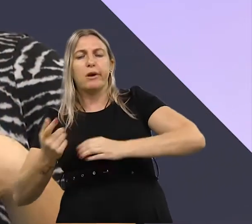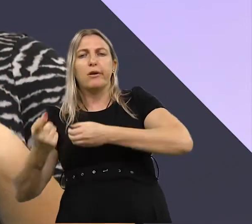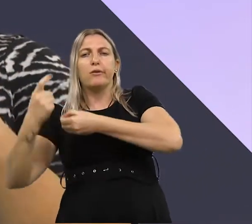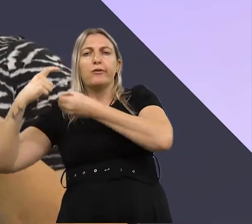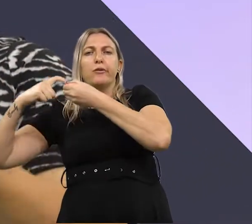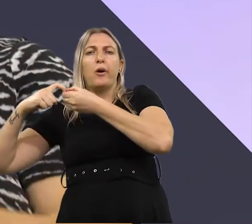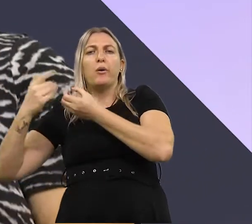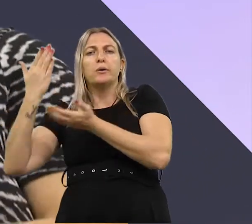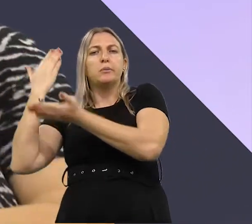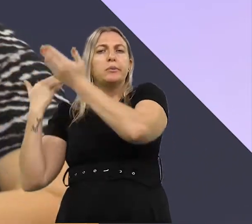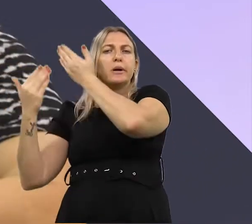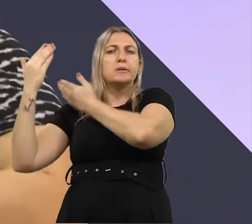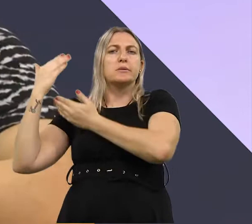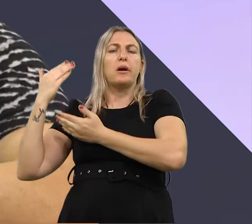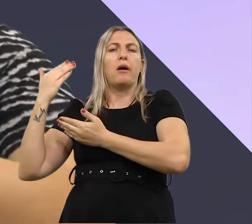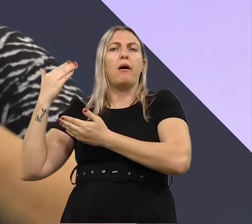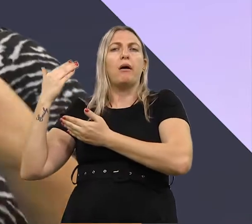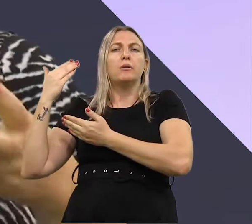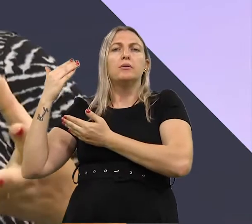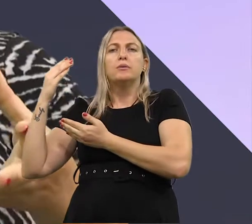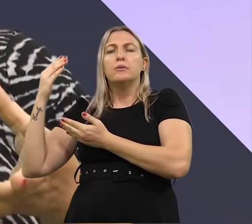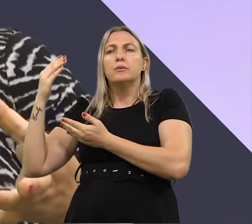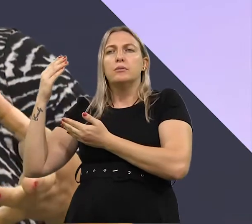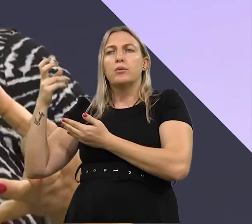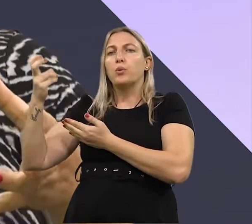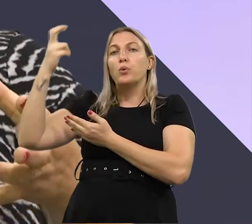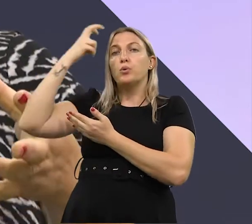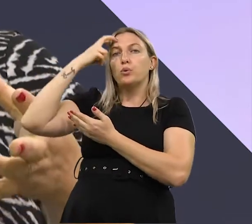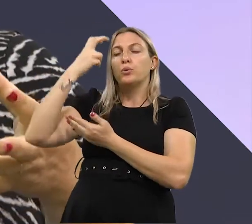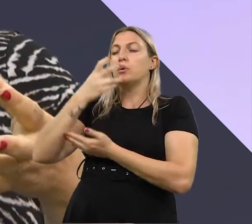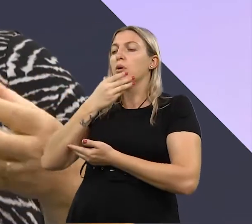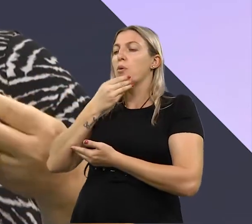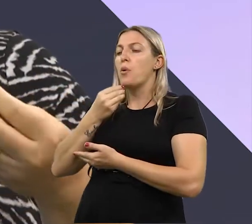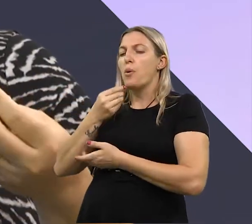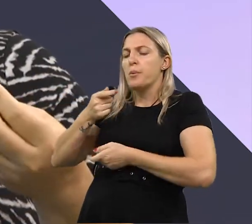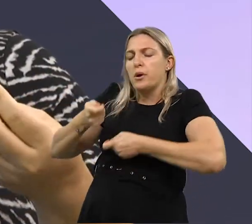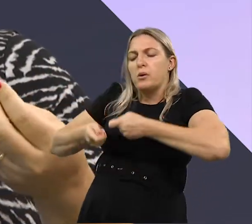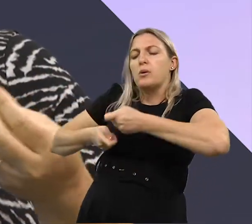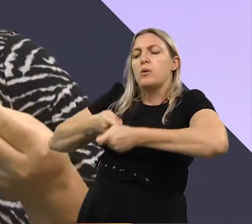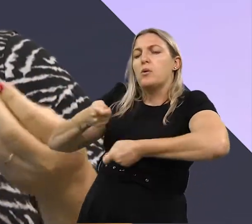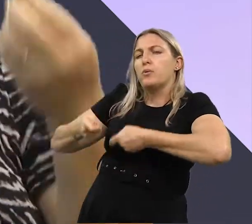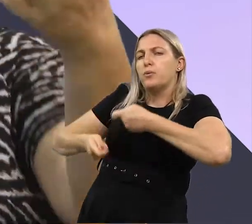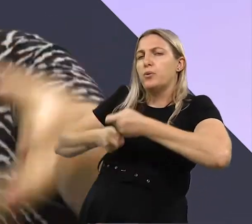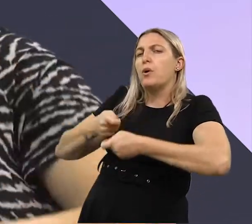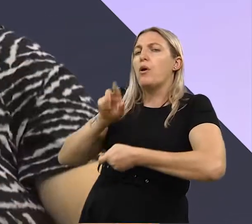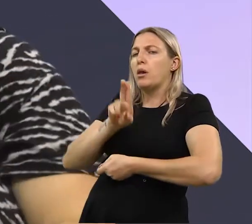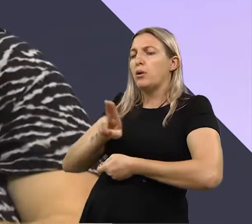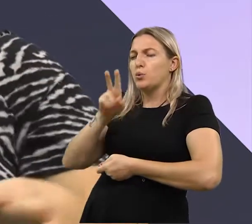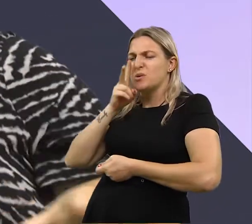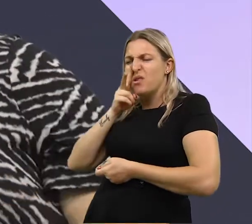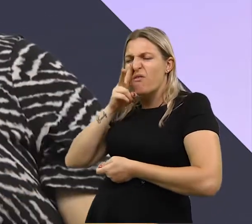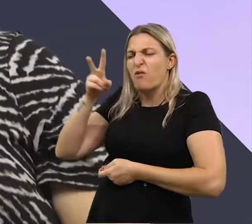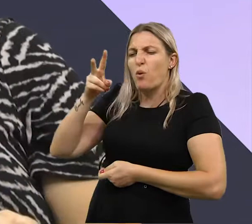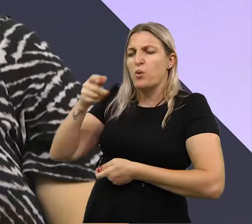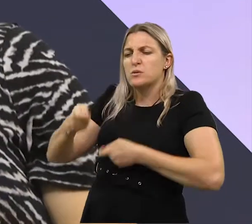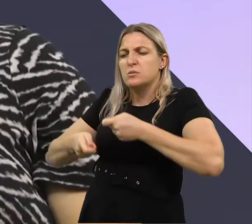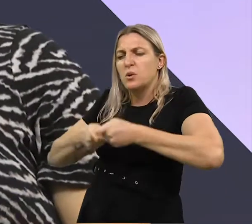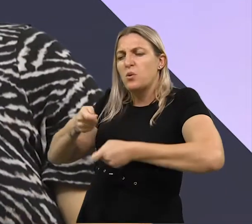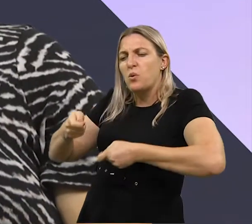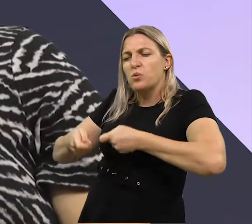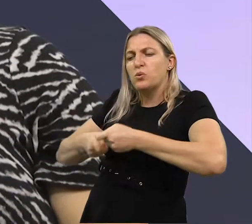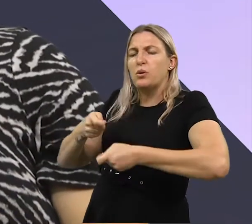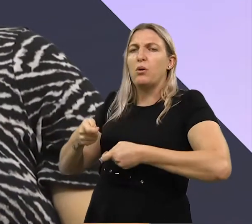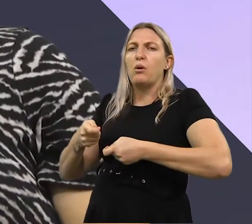dessa herança de que o homem domina e se não consegue dominar por si próprio, acaba dominando pela força,